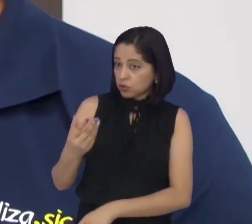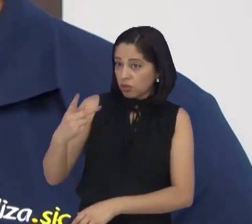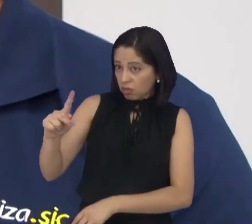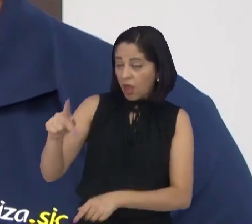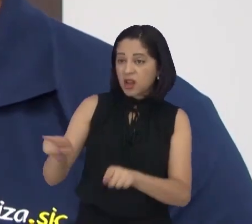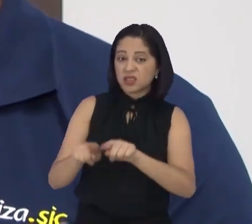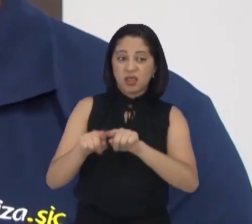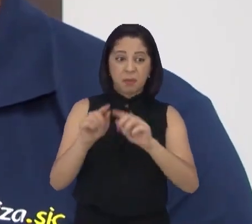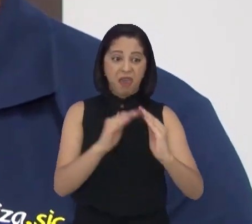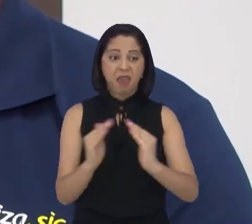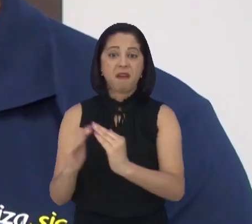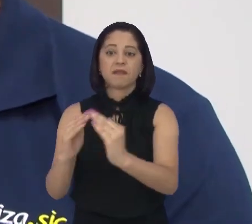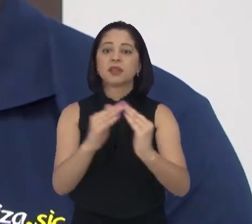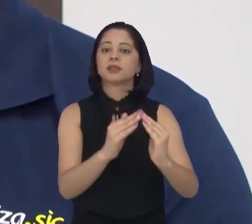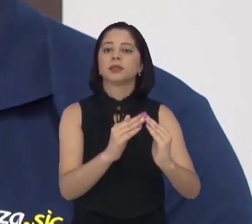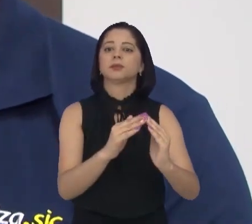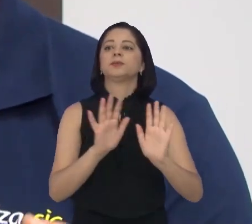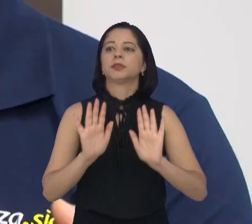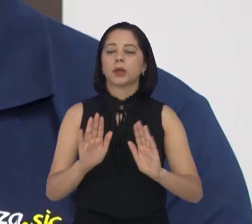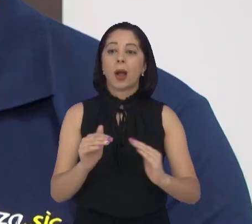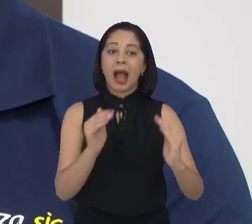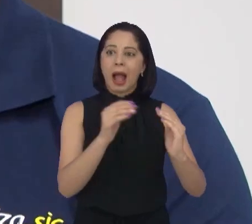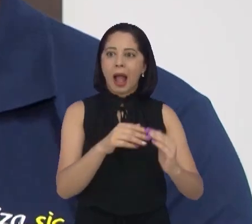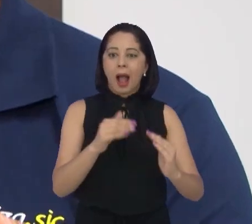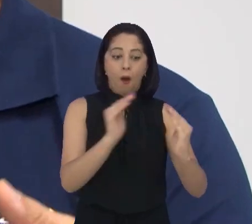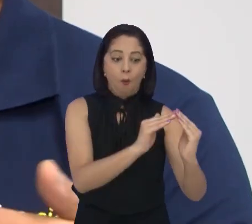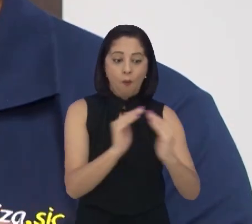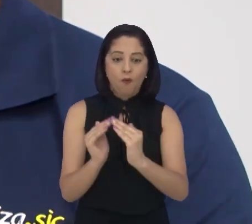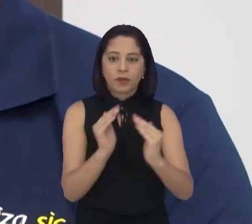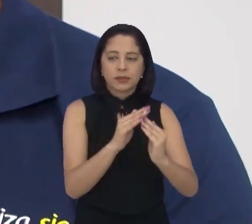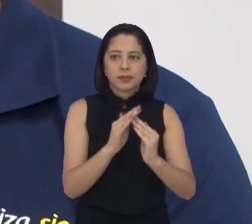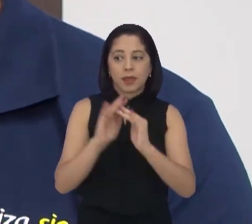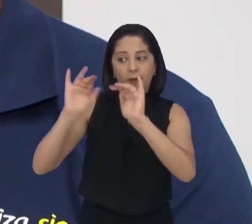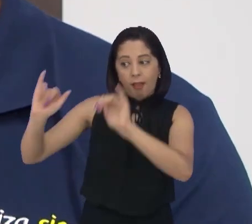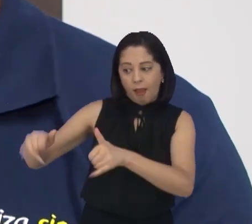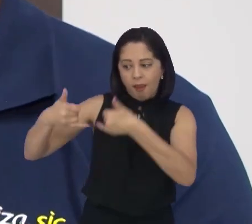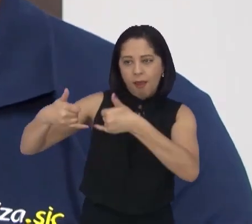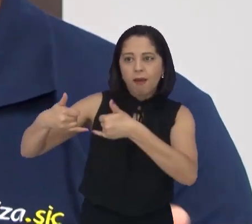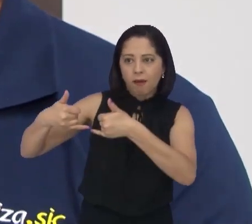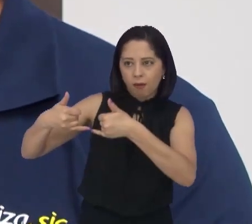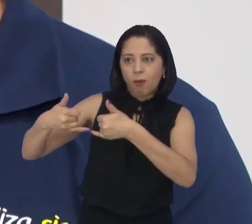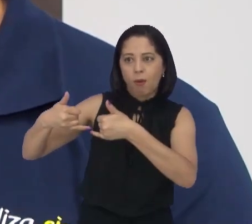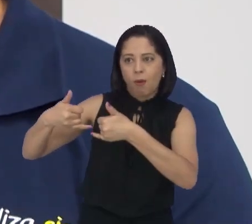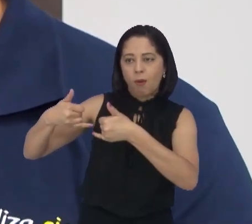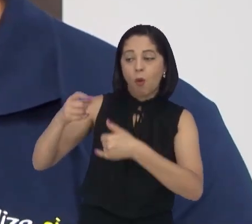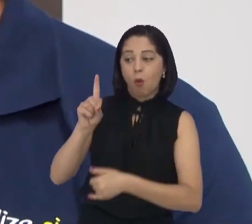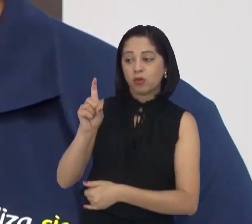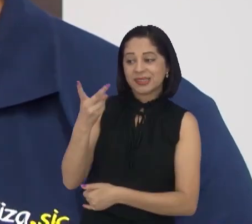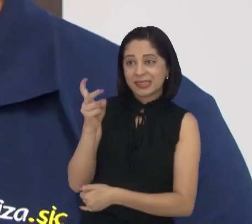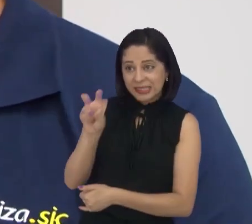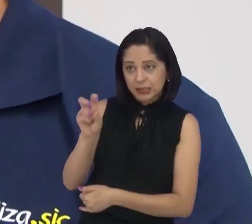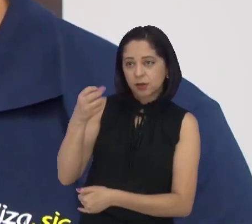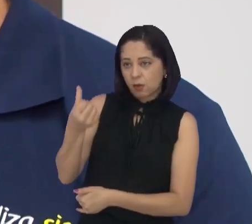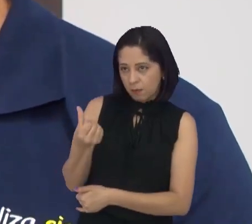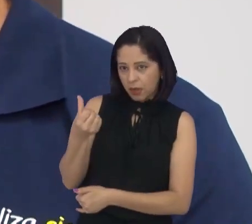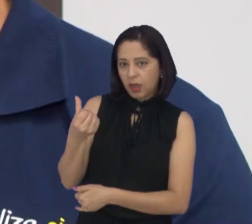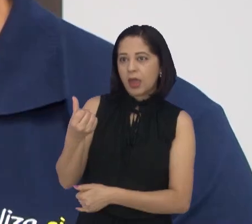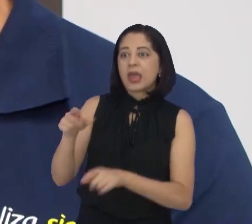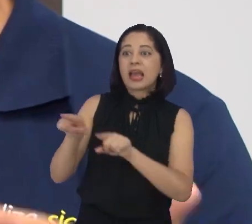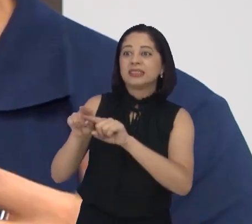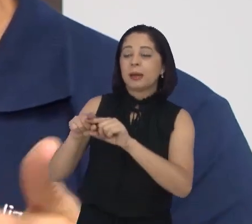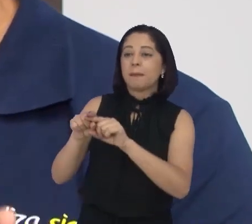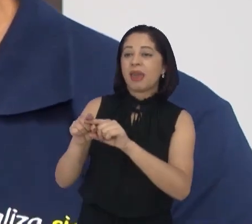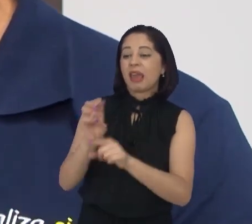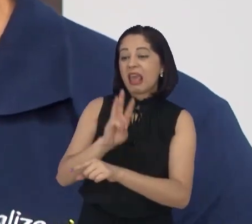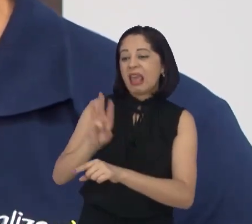volta. Como que a população fez? Foi acionando a prefeitura por meio dos canais de comunicação 156, por e-mails,